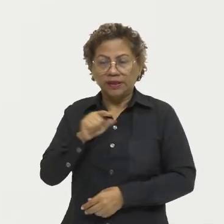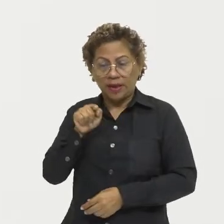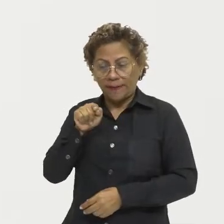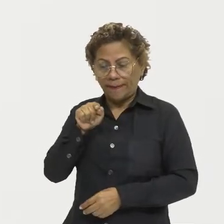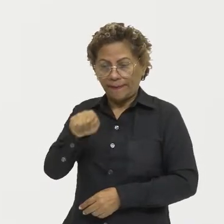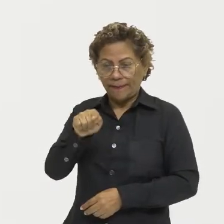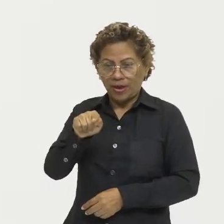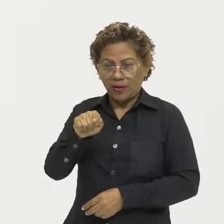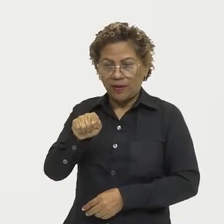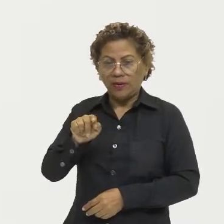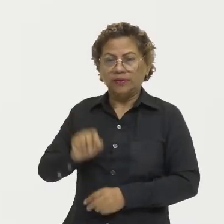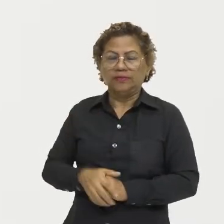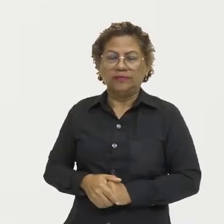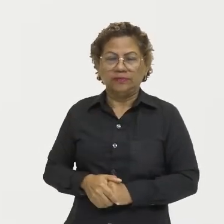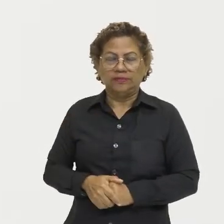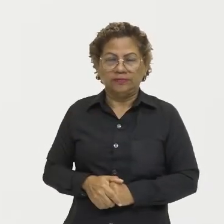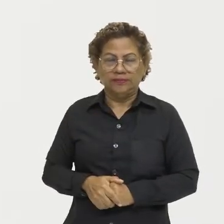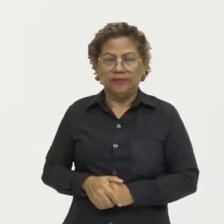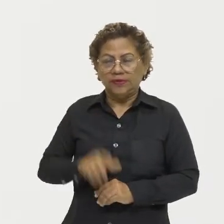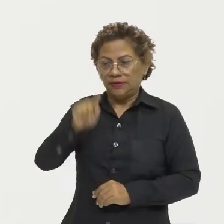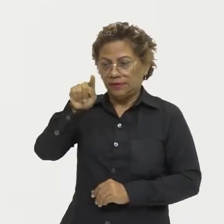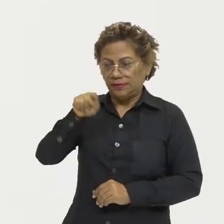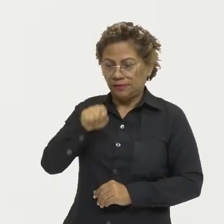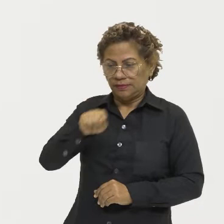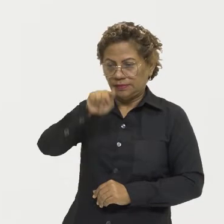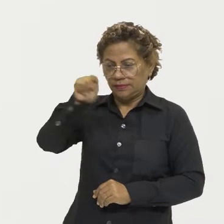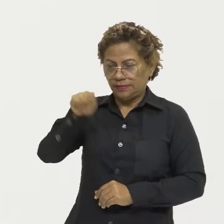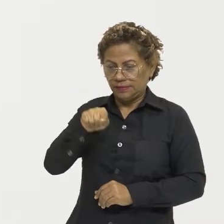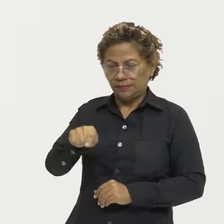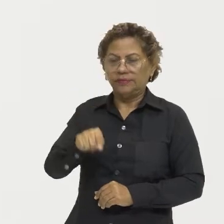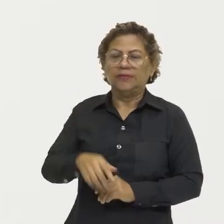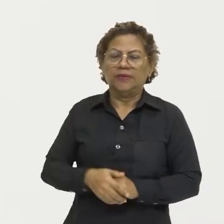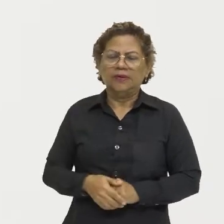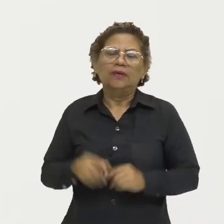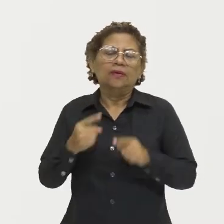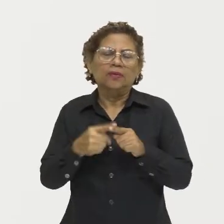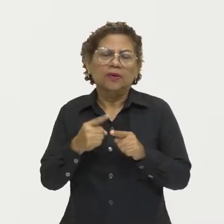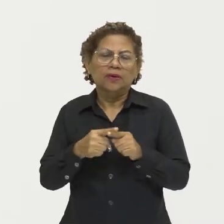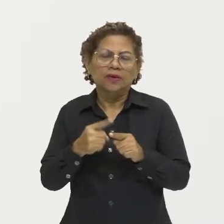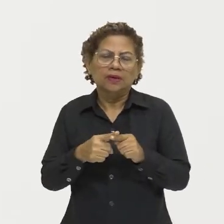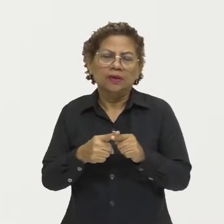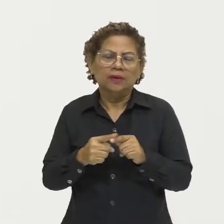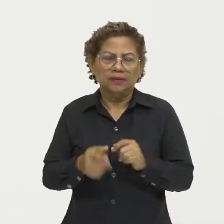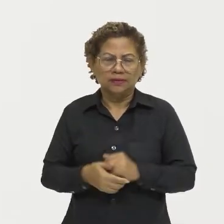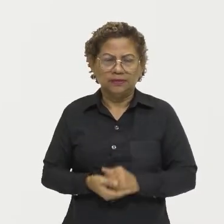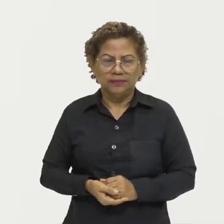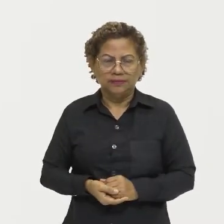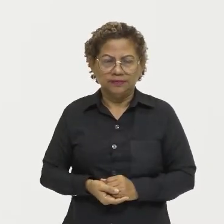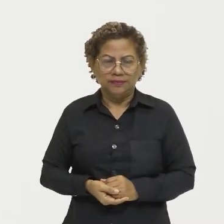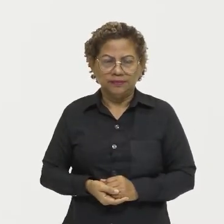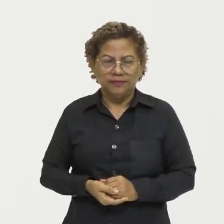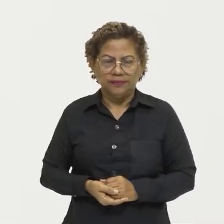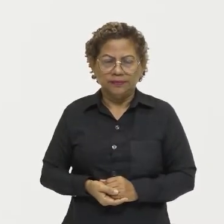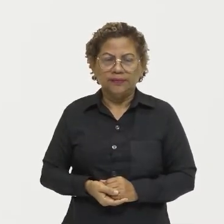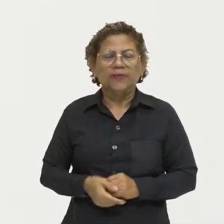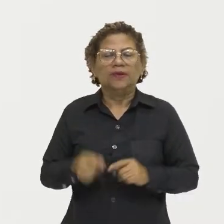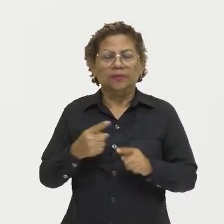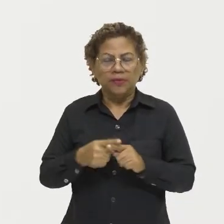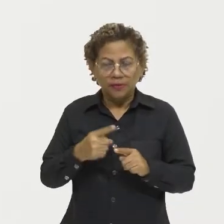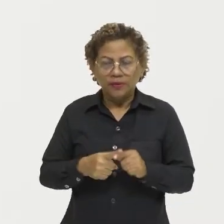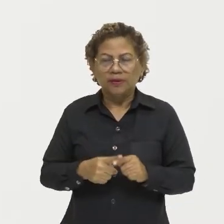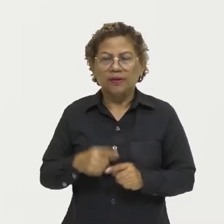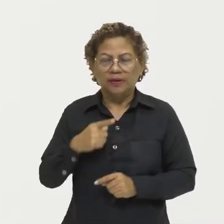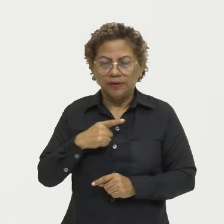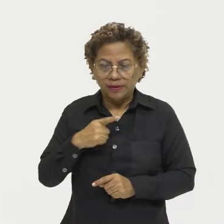As reticências, o ponto de exclamação. Por quê? Porque ela está muito envolvida com as nossas